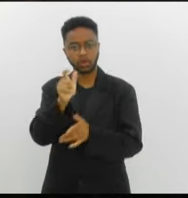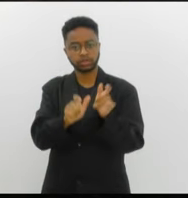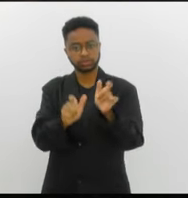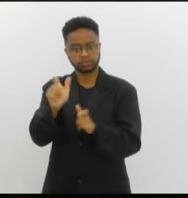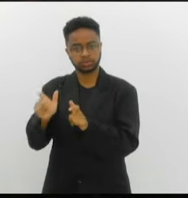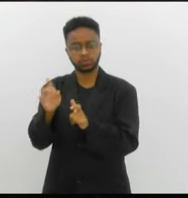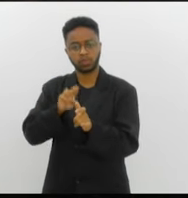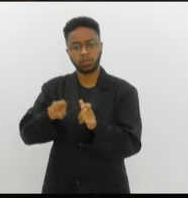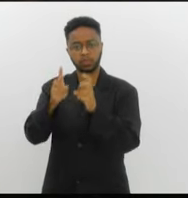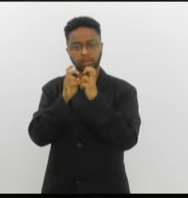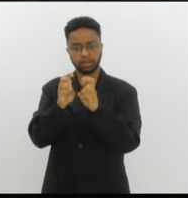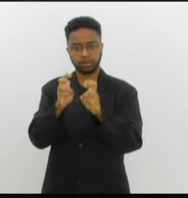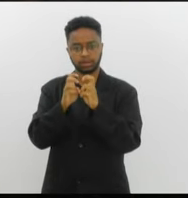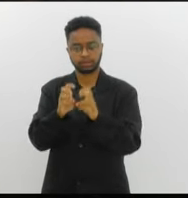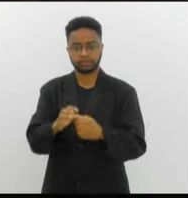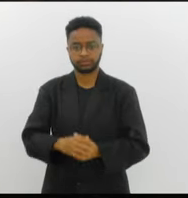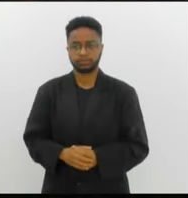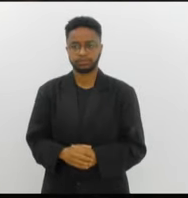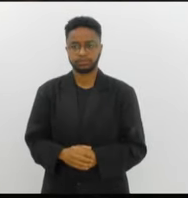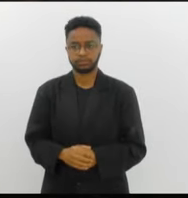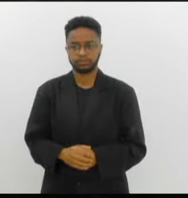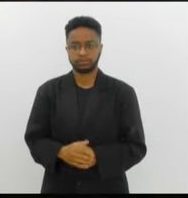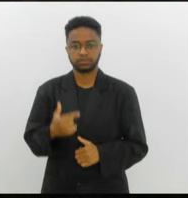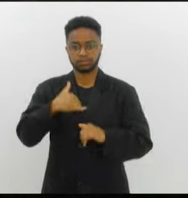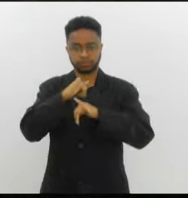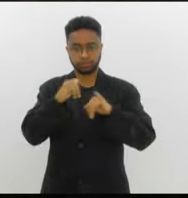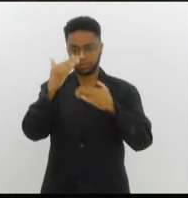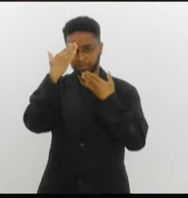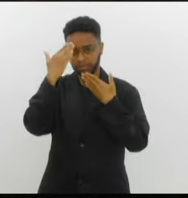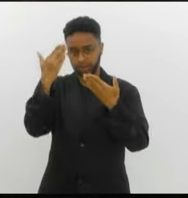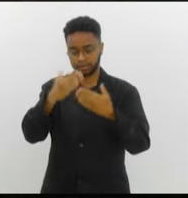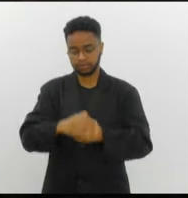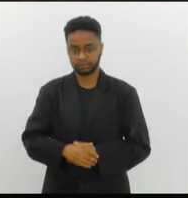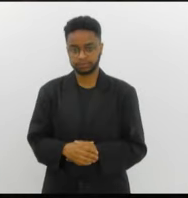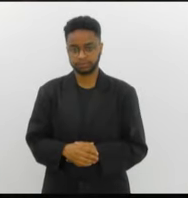usuários do transporte de trem. Tenho dito, muito obrigado.